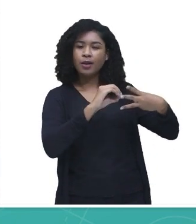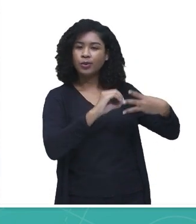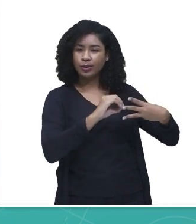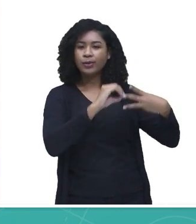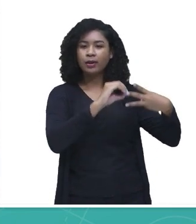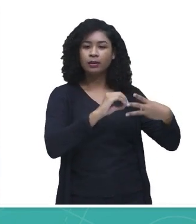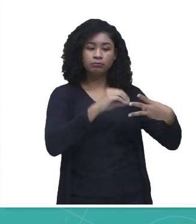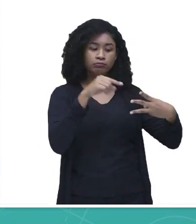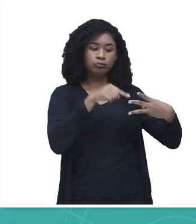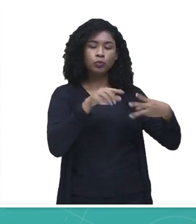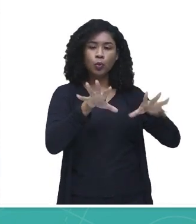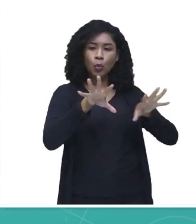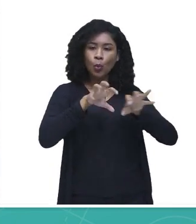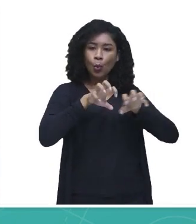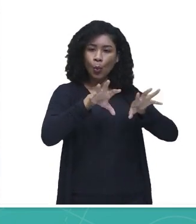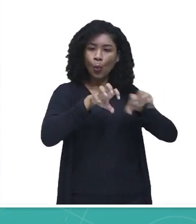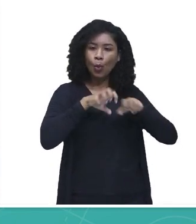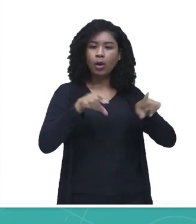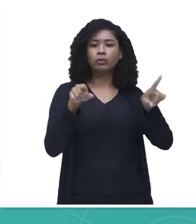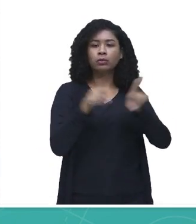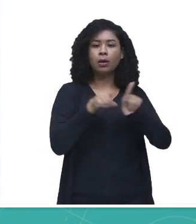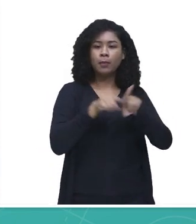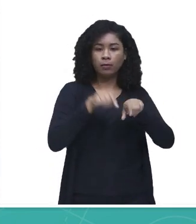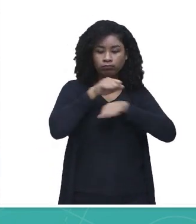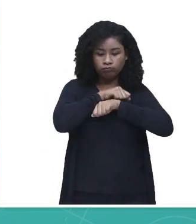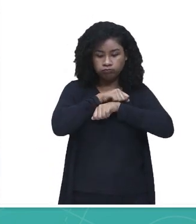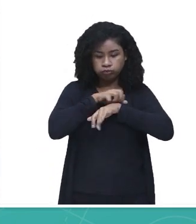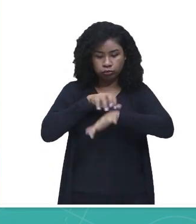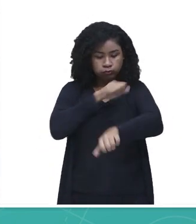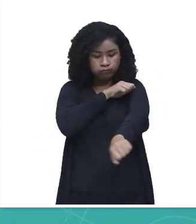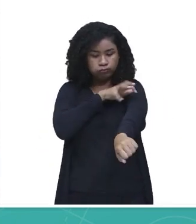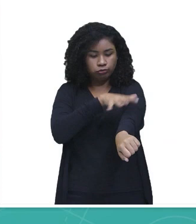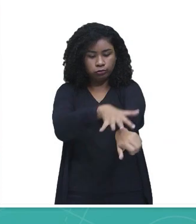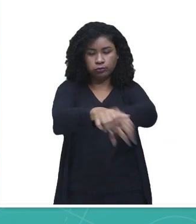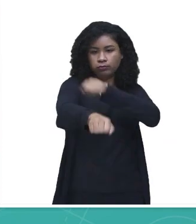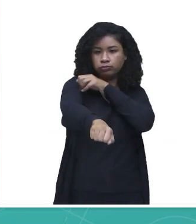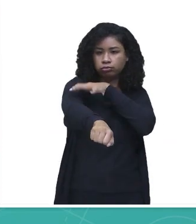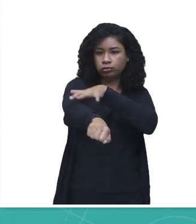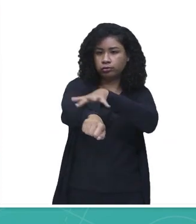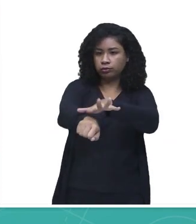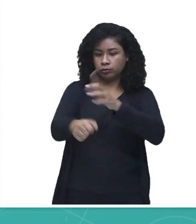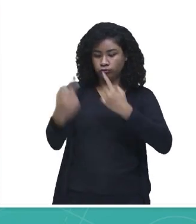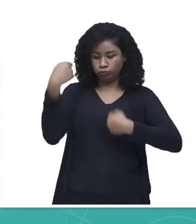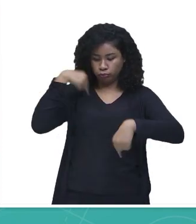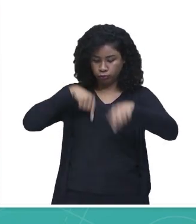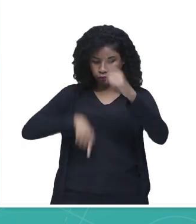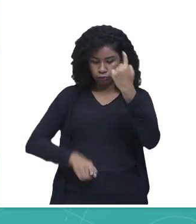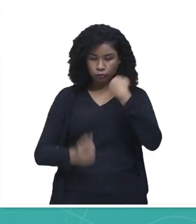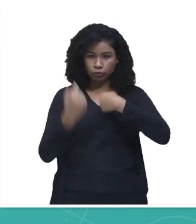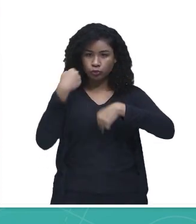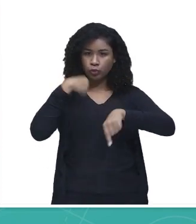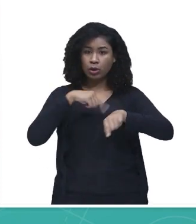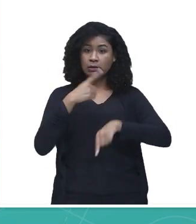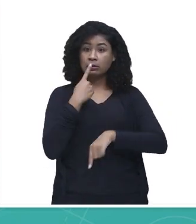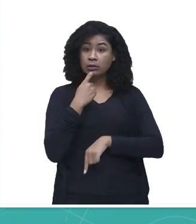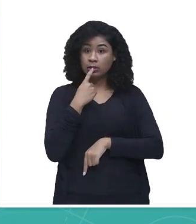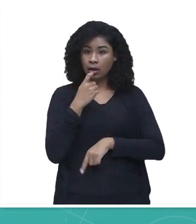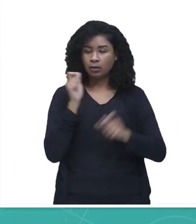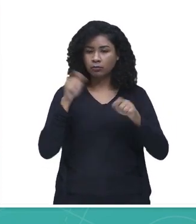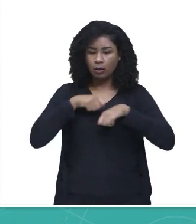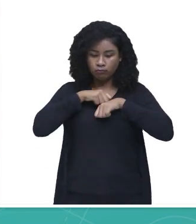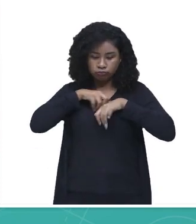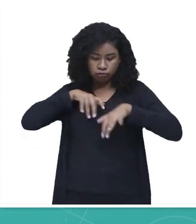através do sangue também às nossas células, e aí acontece a reação química, tá? E aí, ao final, a gente tem a liberação de